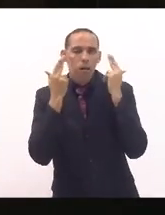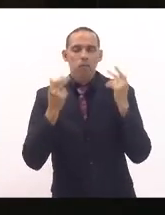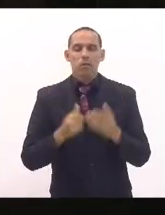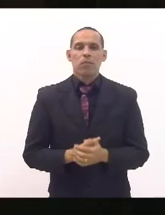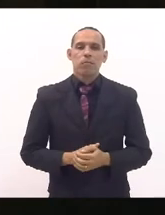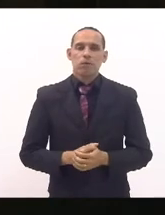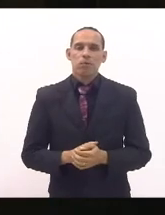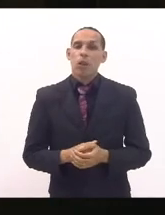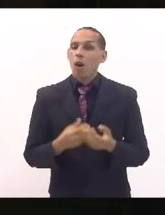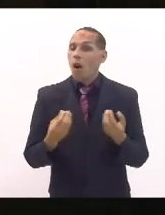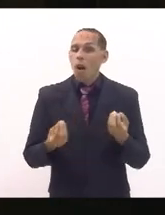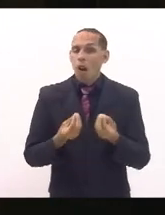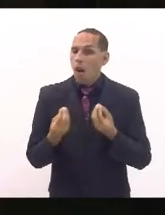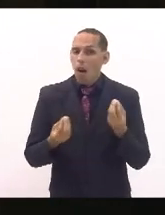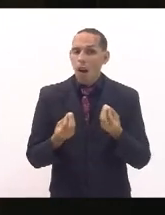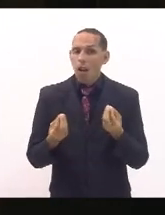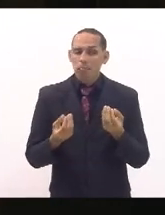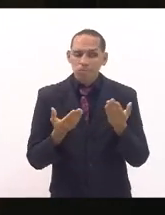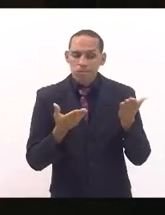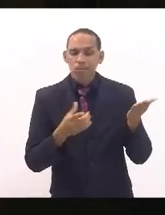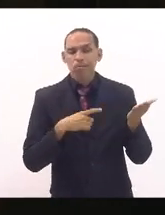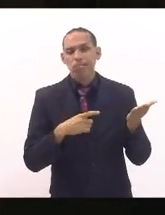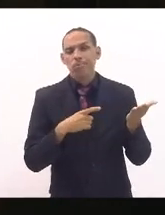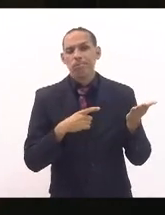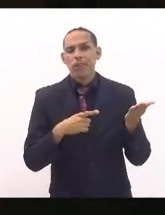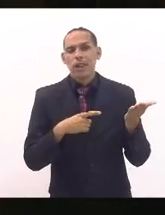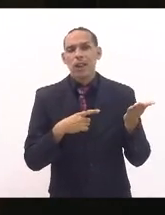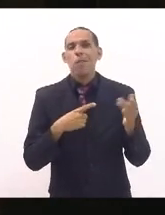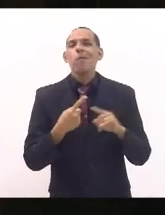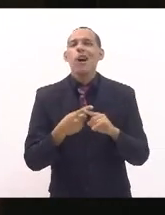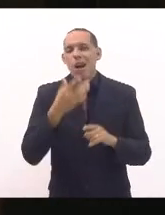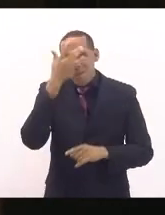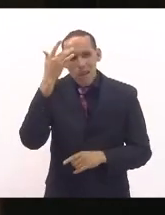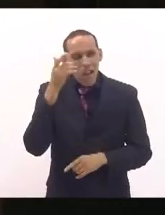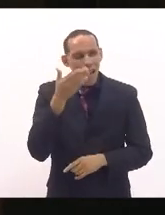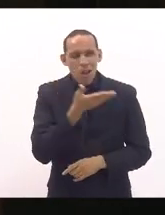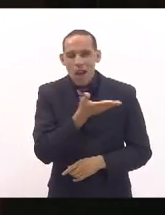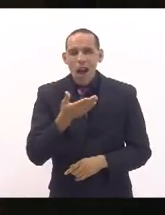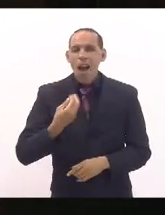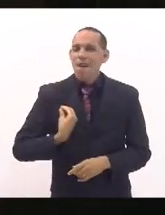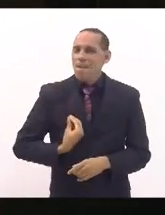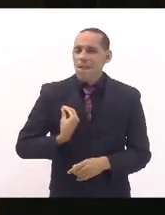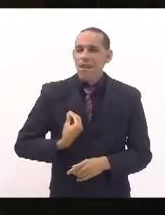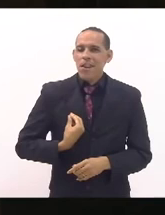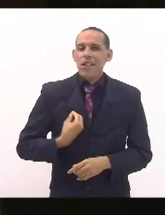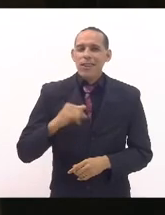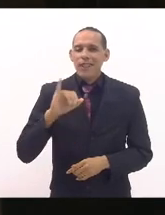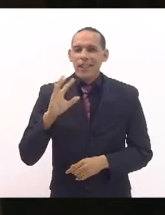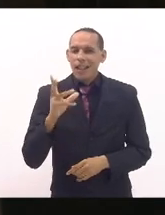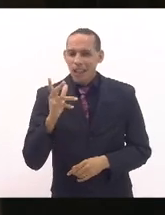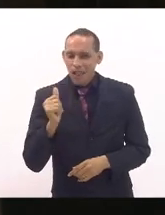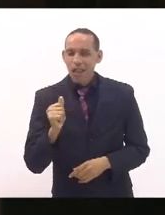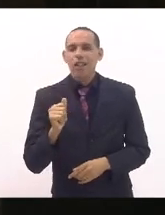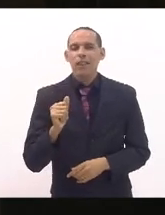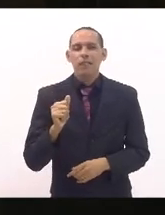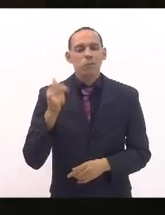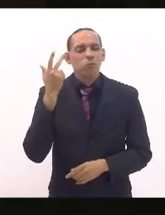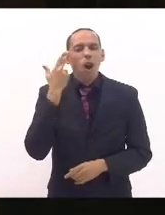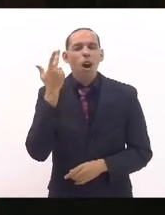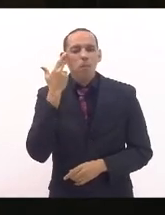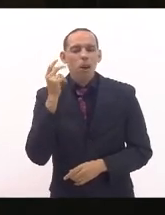né, através dessa extensão, porque, afinal de contas, quem mora na ilha, já pela própria natureza,